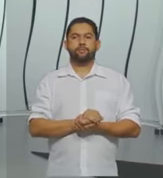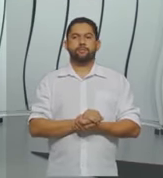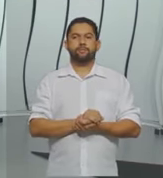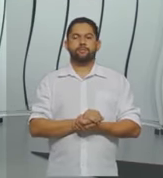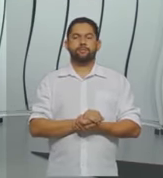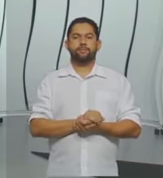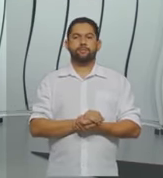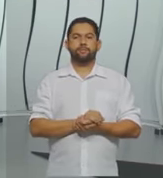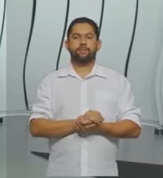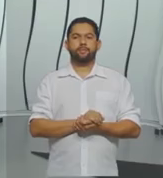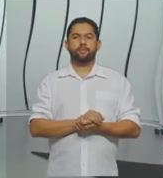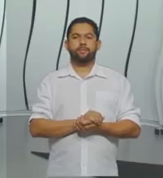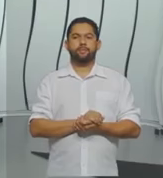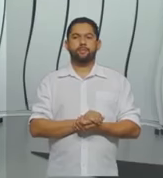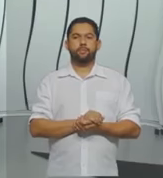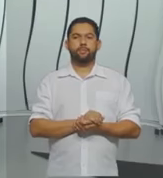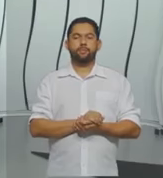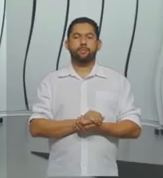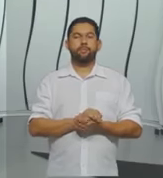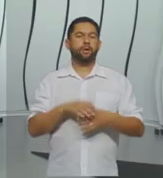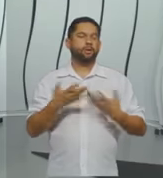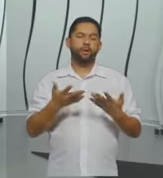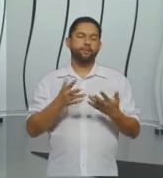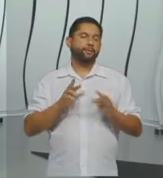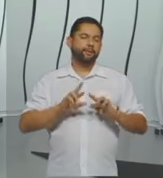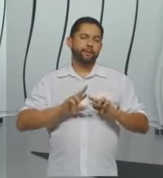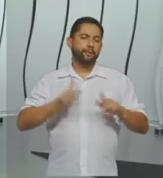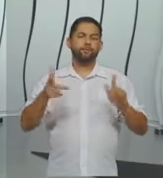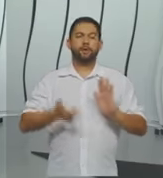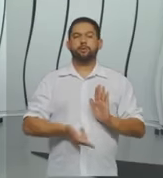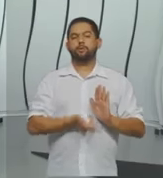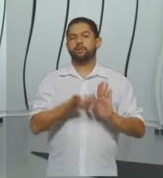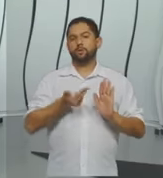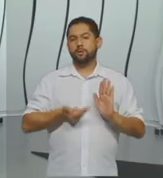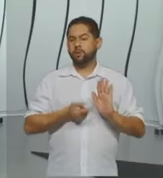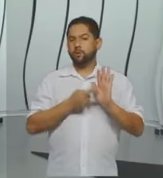Ou seja, é muito longe disso aqui. Isso aqui é uma representação bem